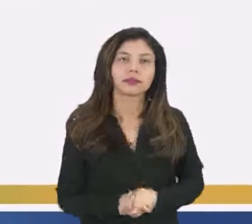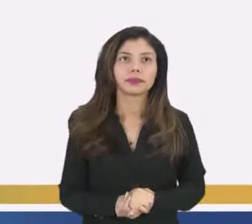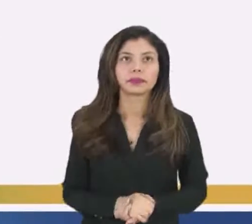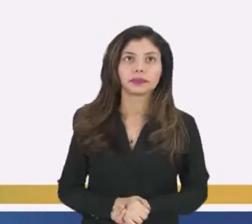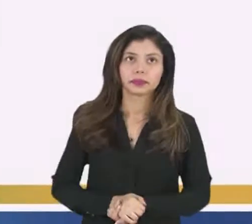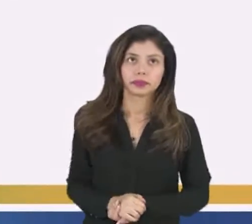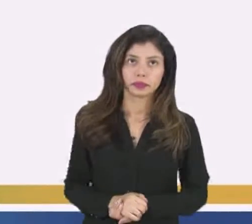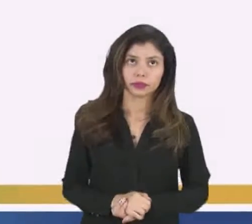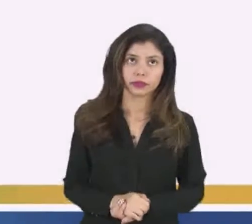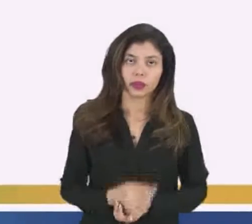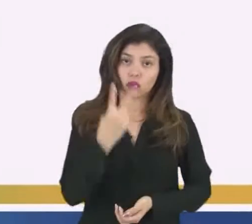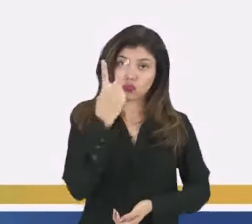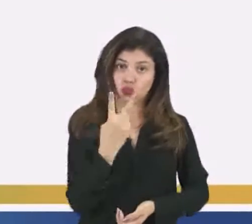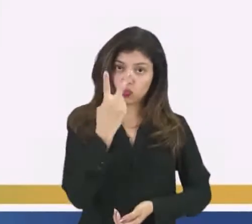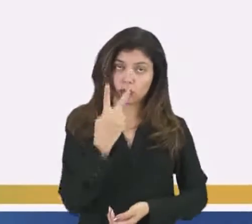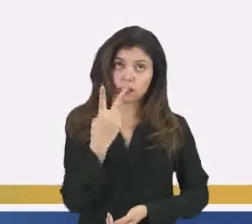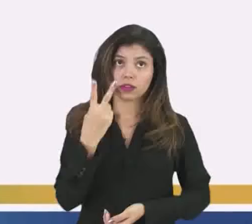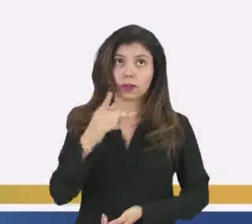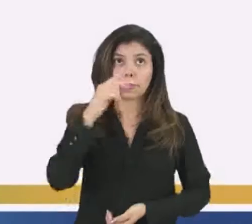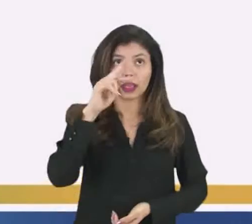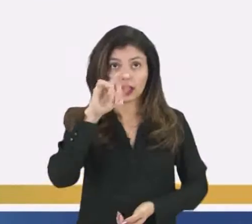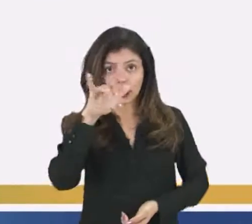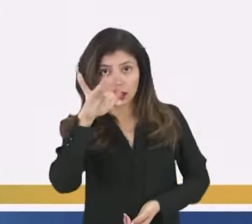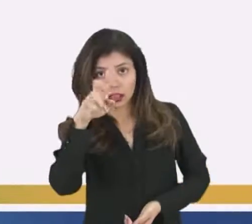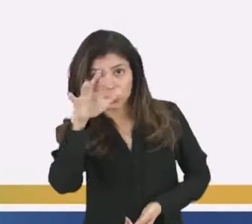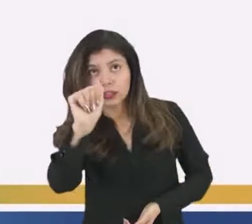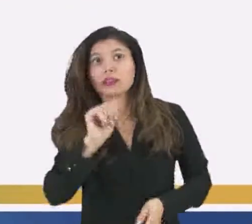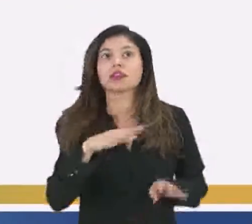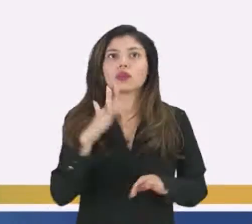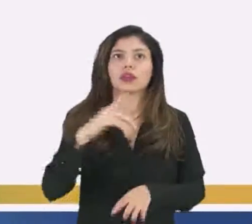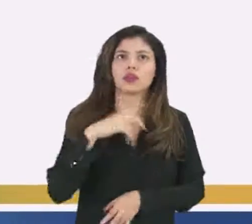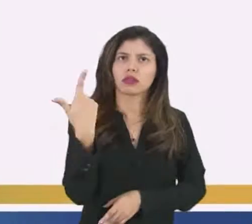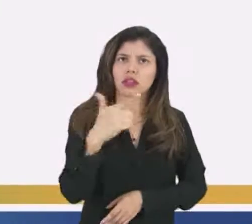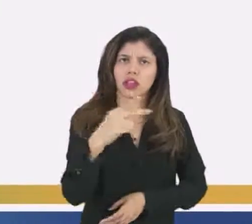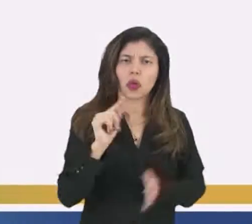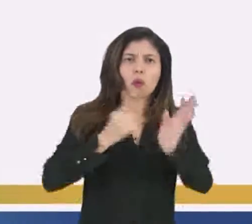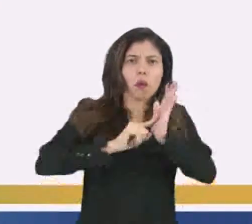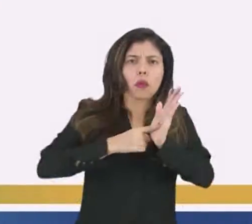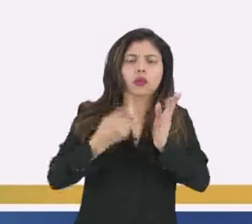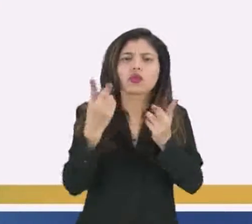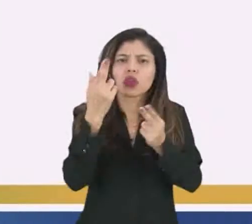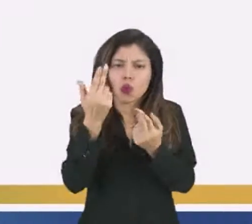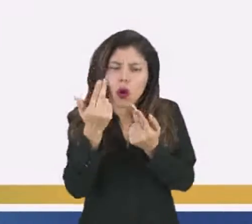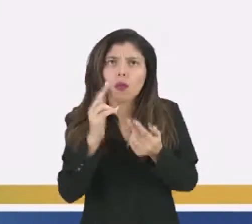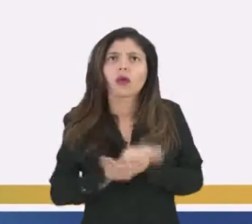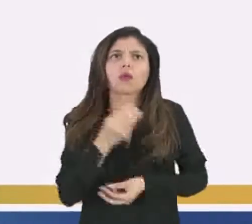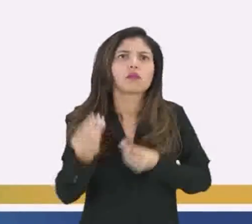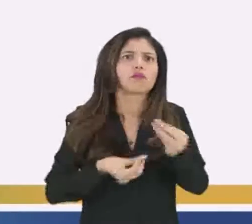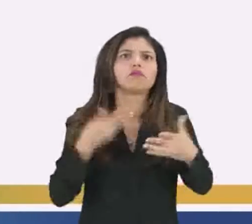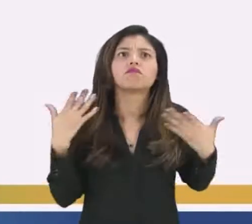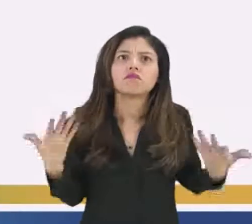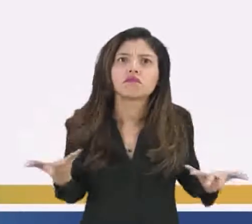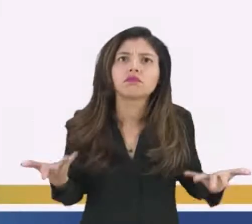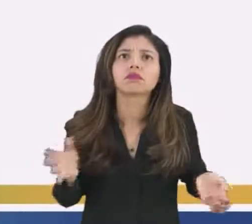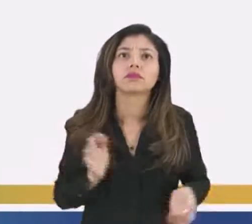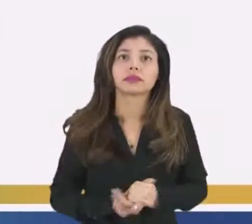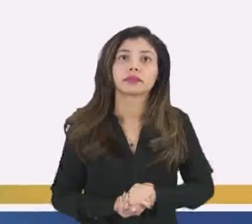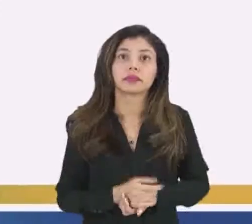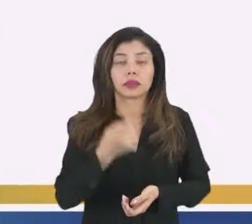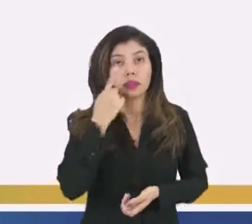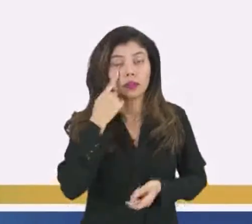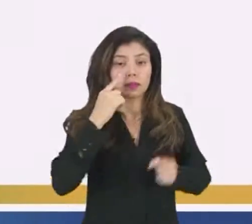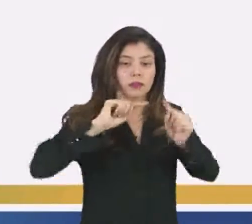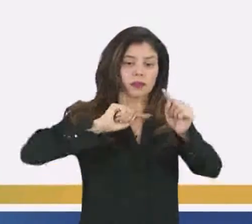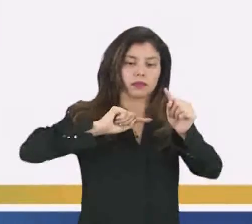paralelas. Duas retas são chamadas paralelas quando não possuem nenhum ponto em comum. Como é que é isso, tá? Você